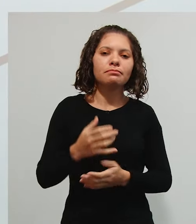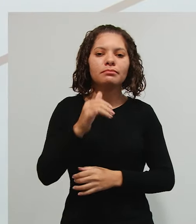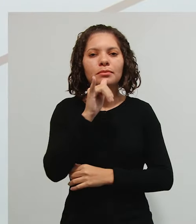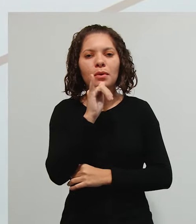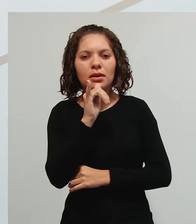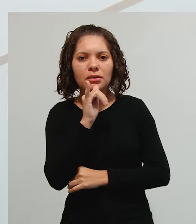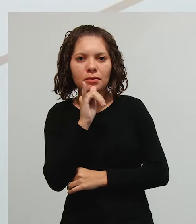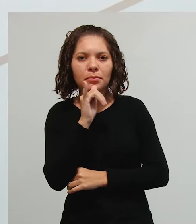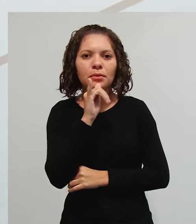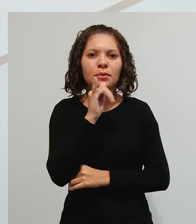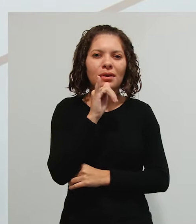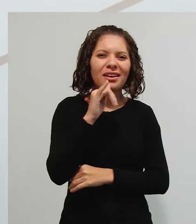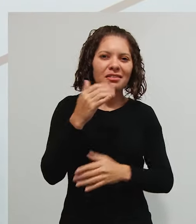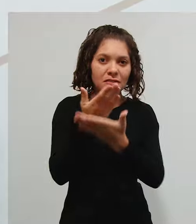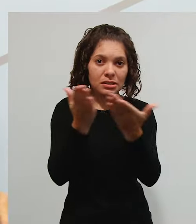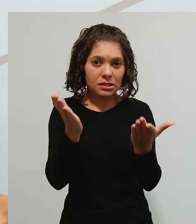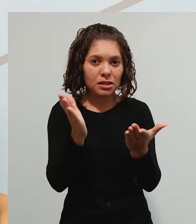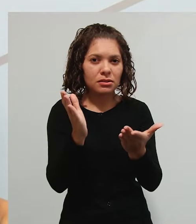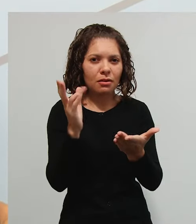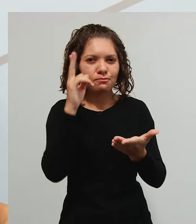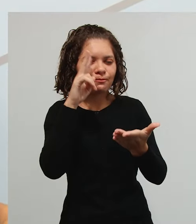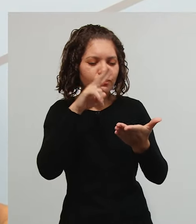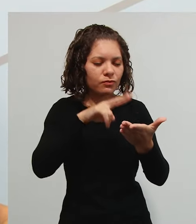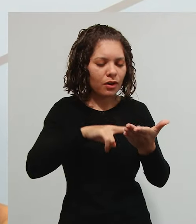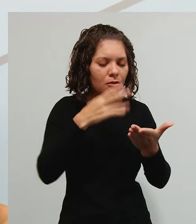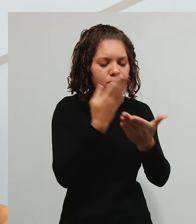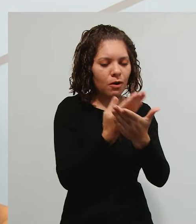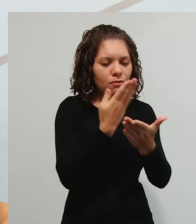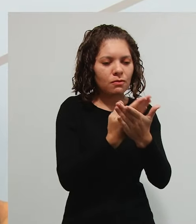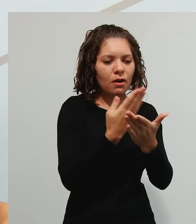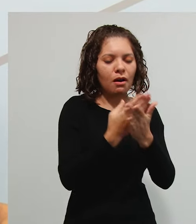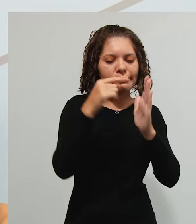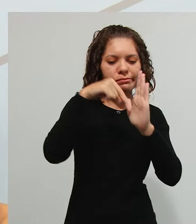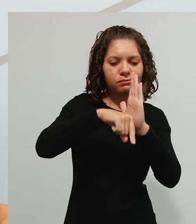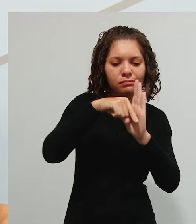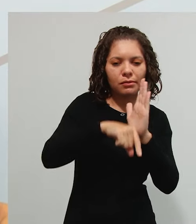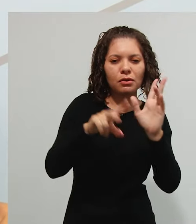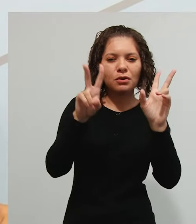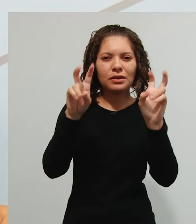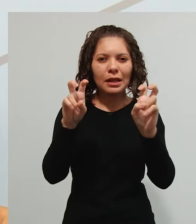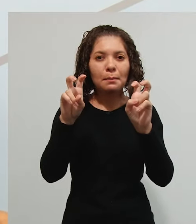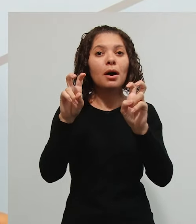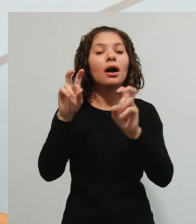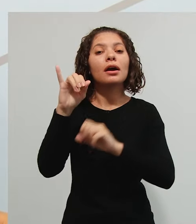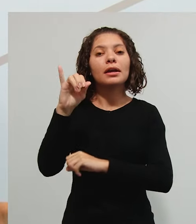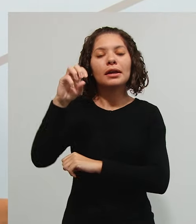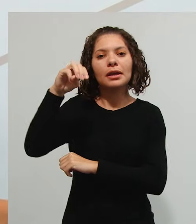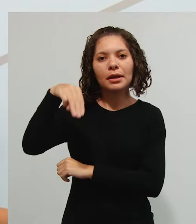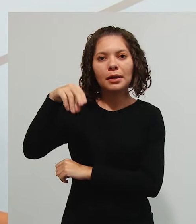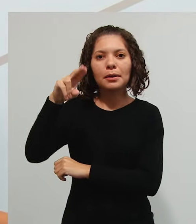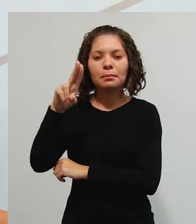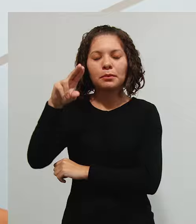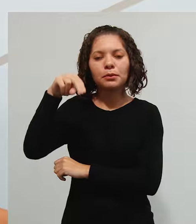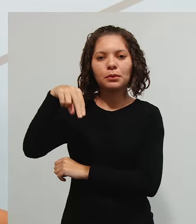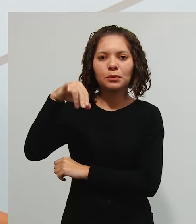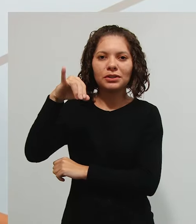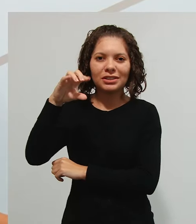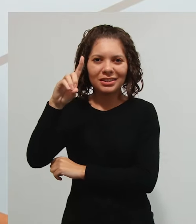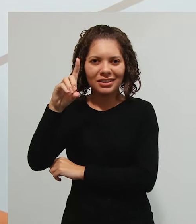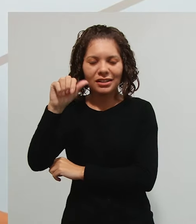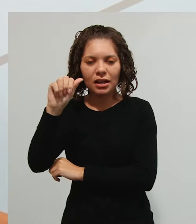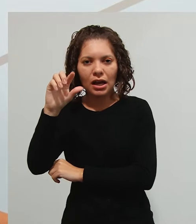debruça no tema imunidades e vai lá na no site do STF para para ver o que que o Supremo tá entendendo a